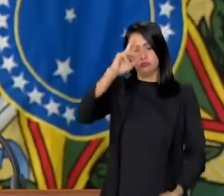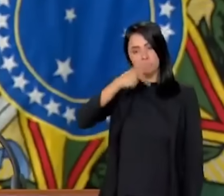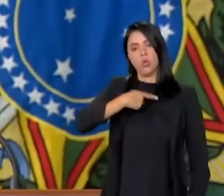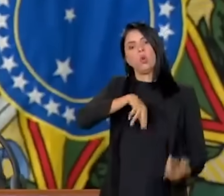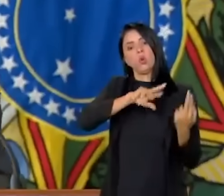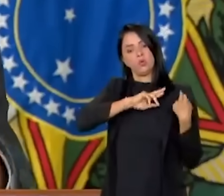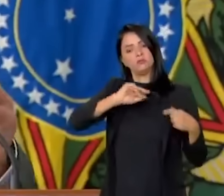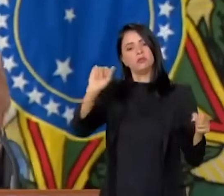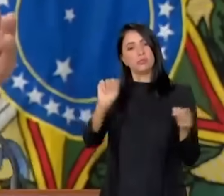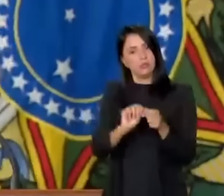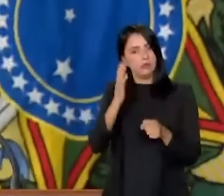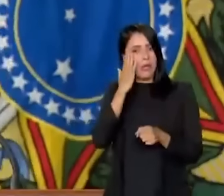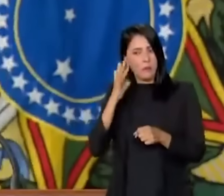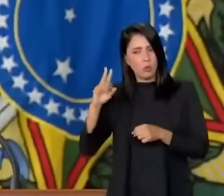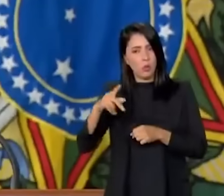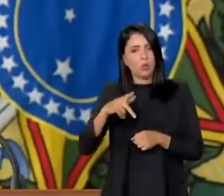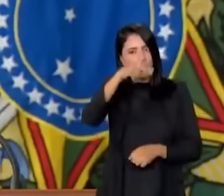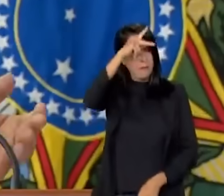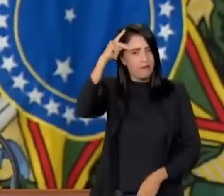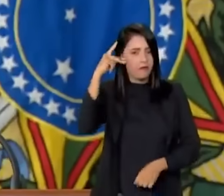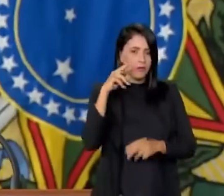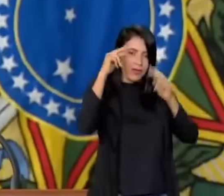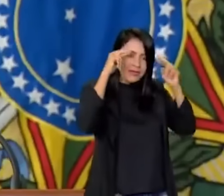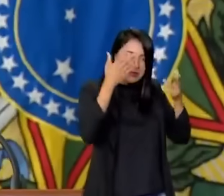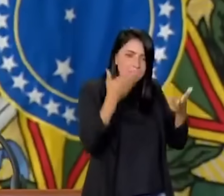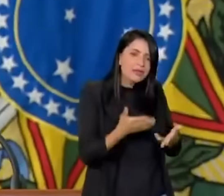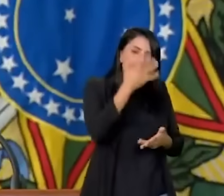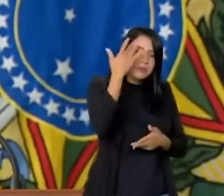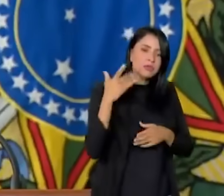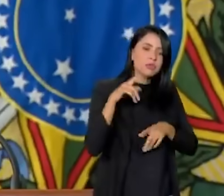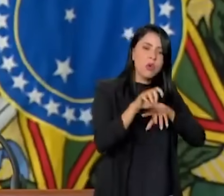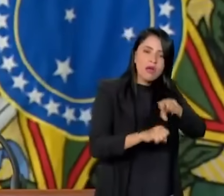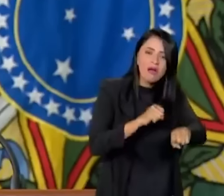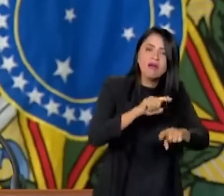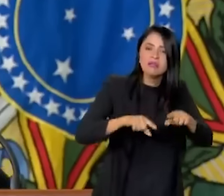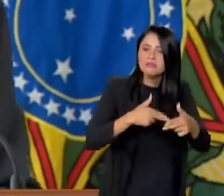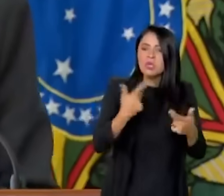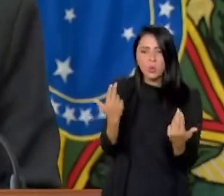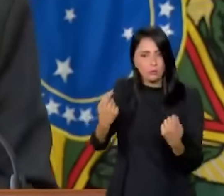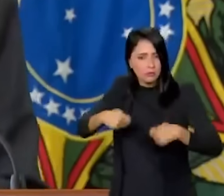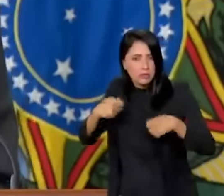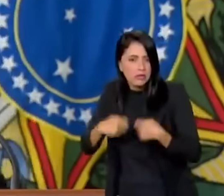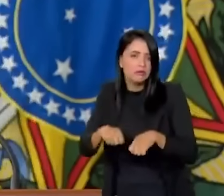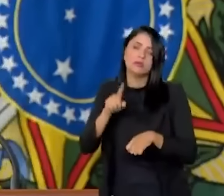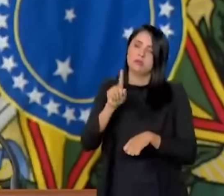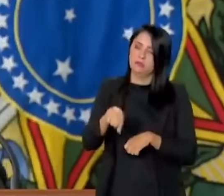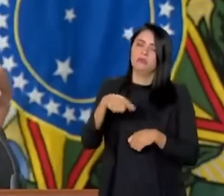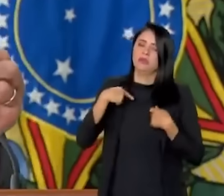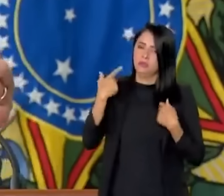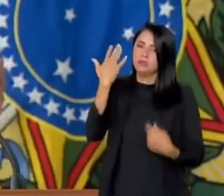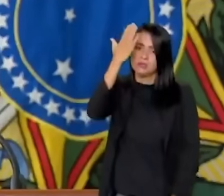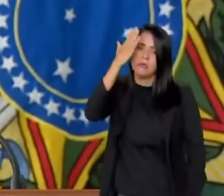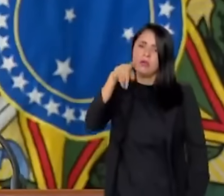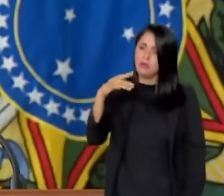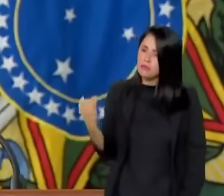a gente sabe que nem todo prefeito respeita o catador como deveria respeitar. A gente sabe que é importante a gente dar